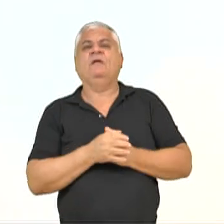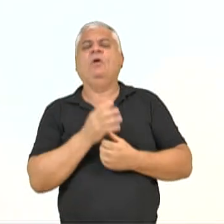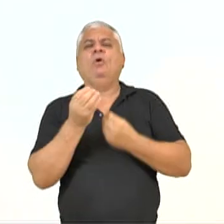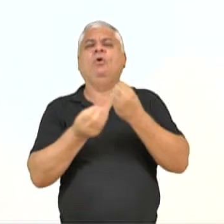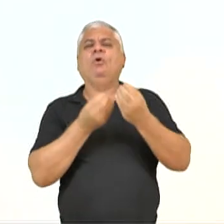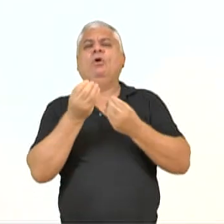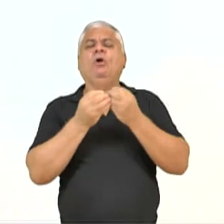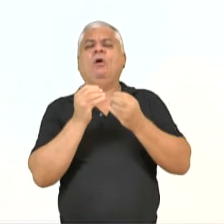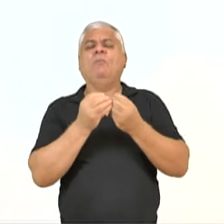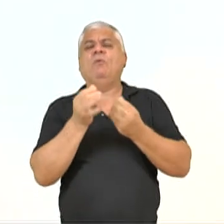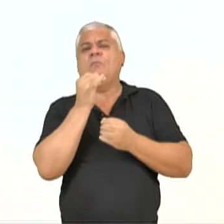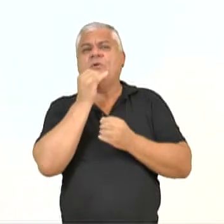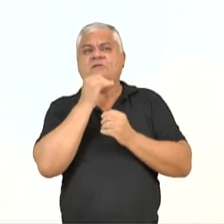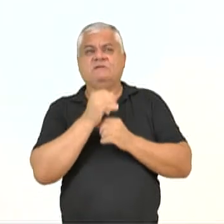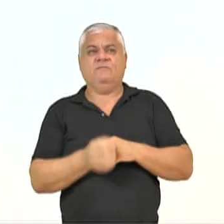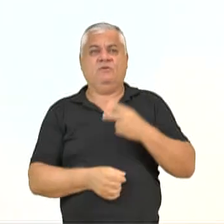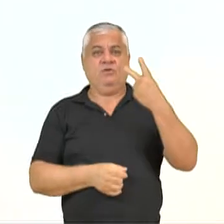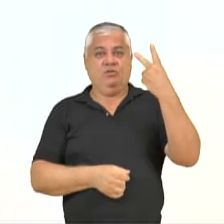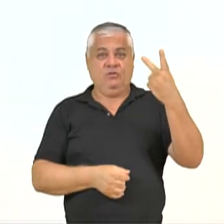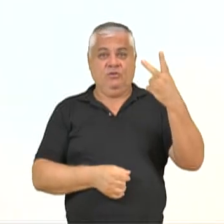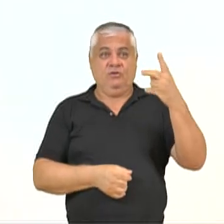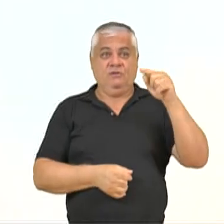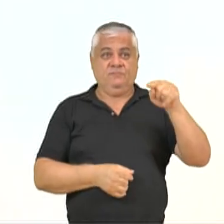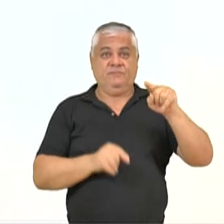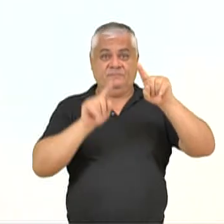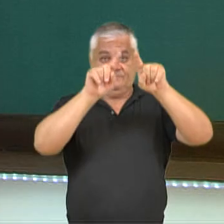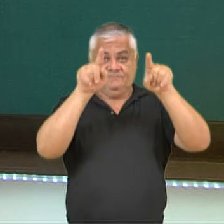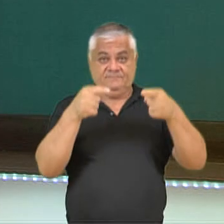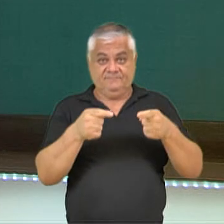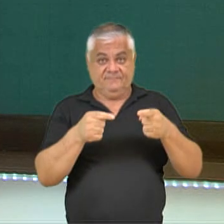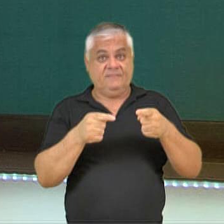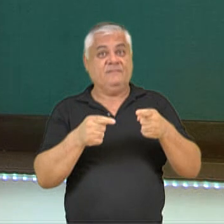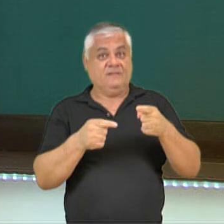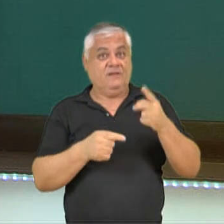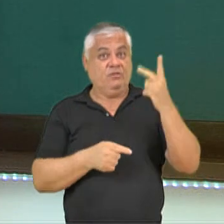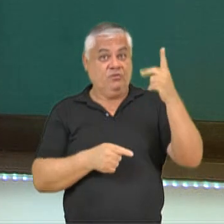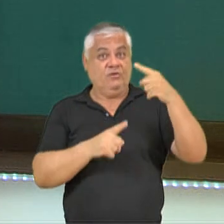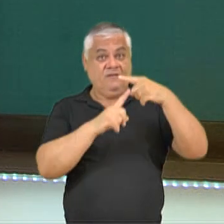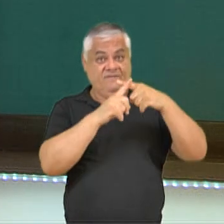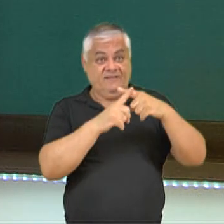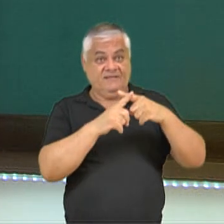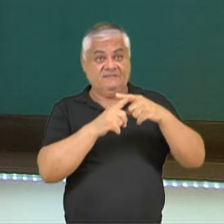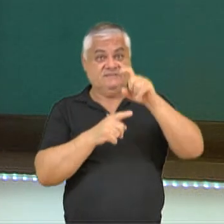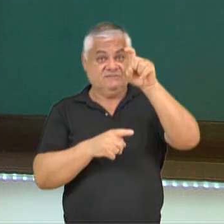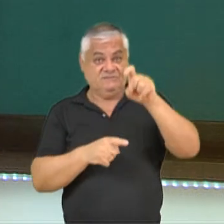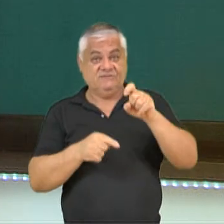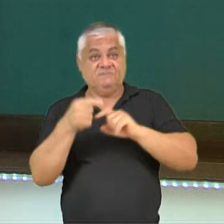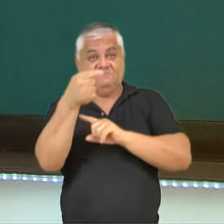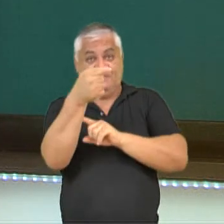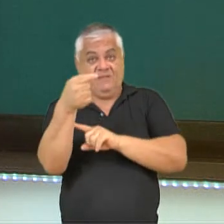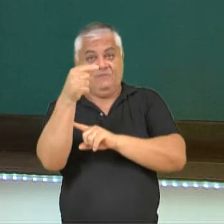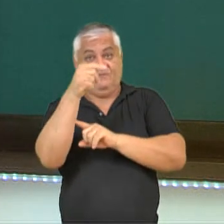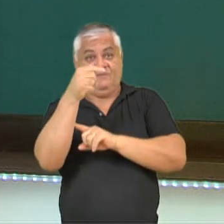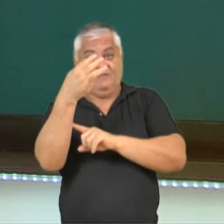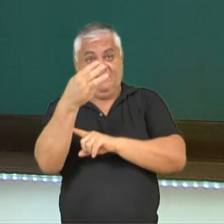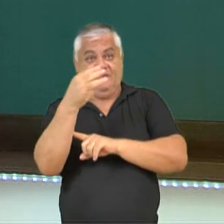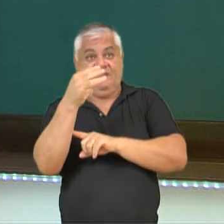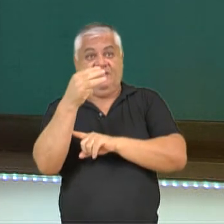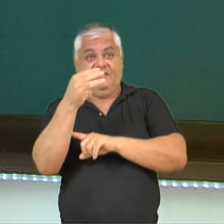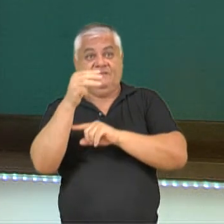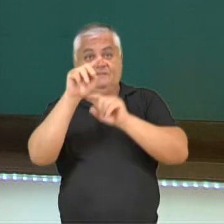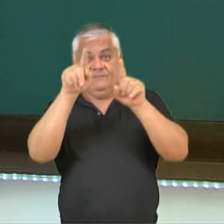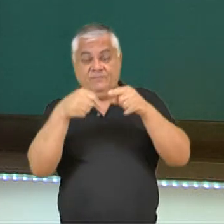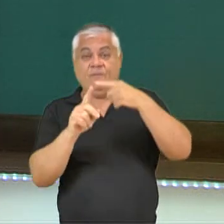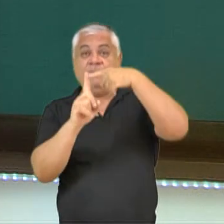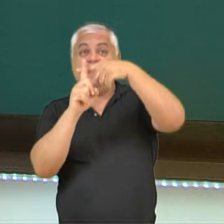forma simplificada dessa expressão? Então repare que eu tenho um número aqui multiplicando um parênteses. Tenho mais outro